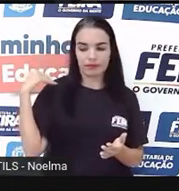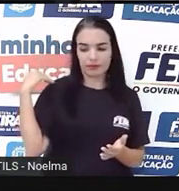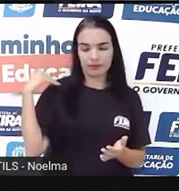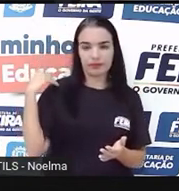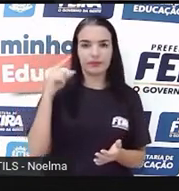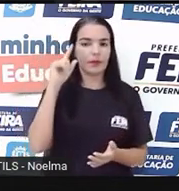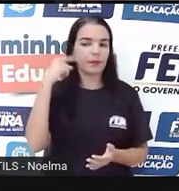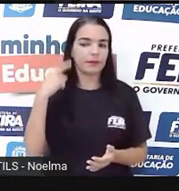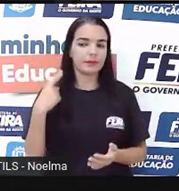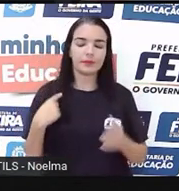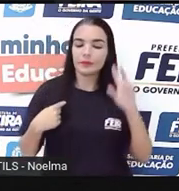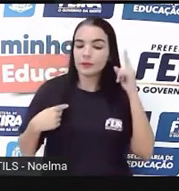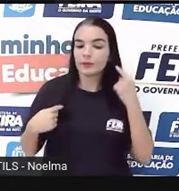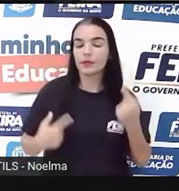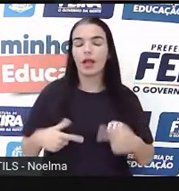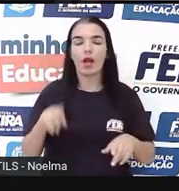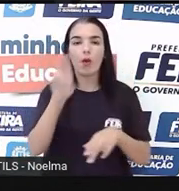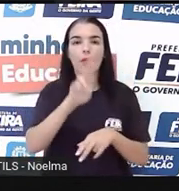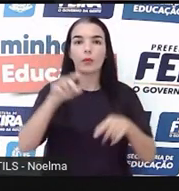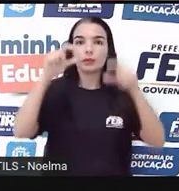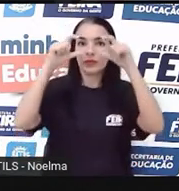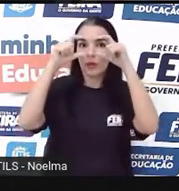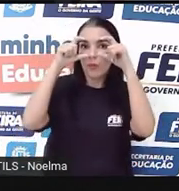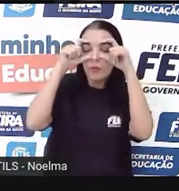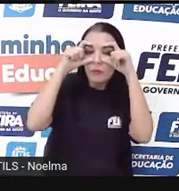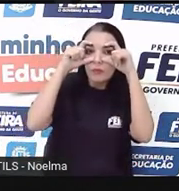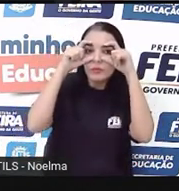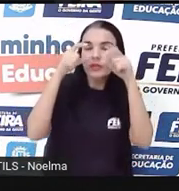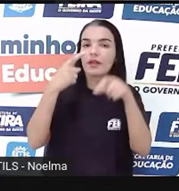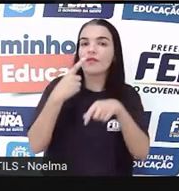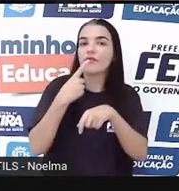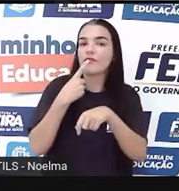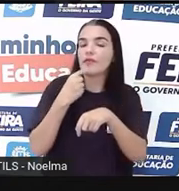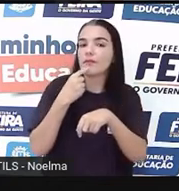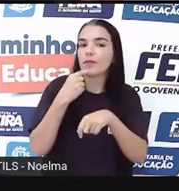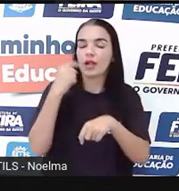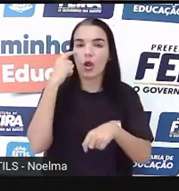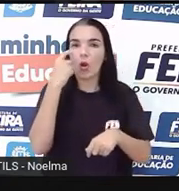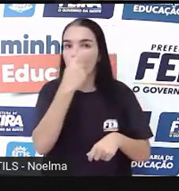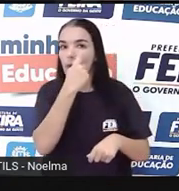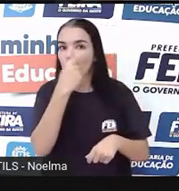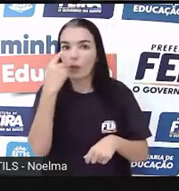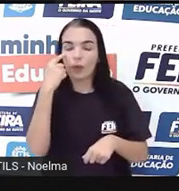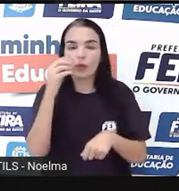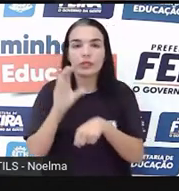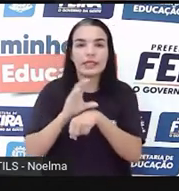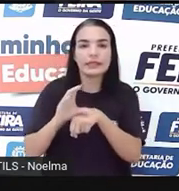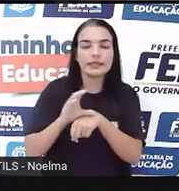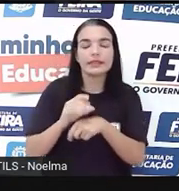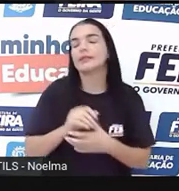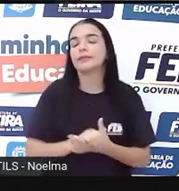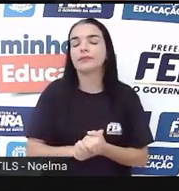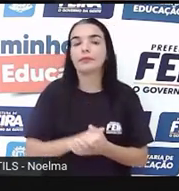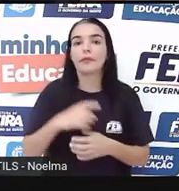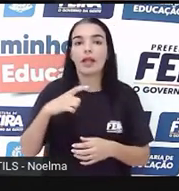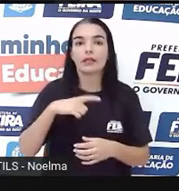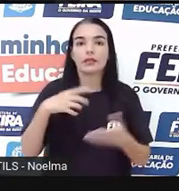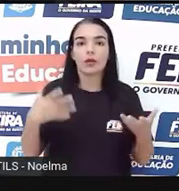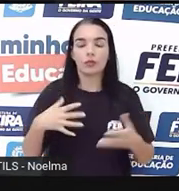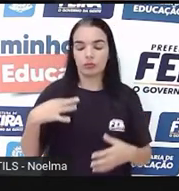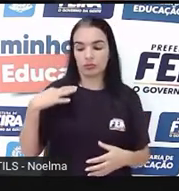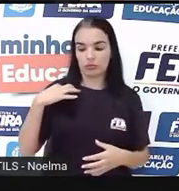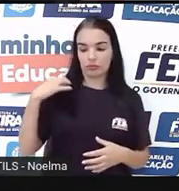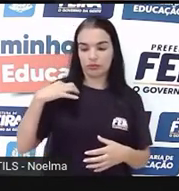ondulados, uso óculos de haste vermelha, tenho olhos castanhos. Hoje estou usando uma